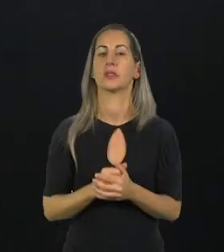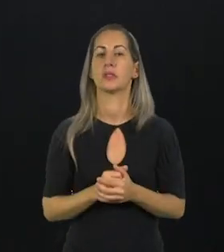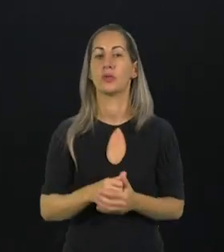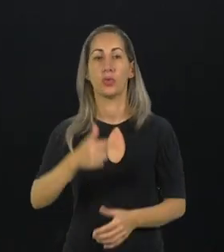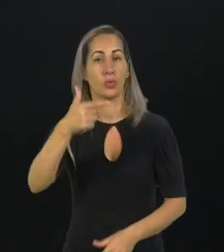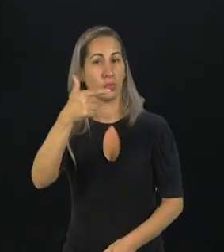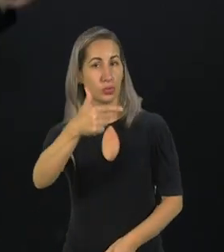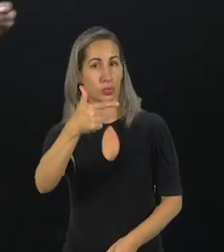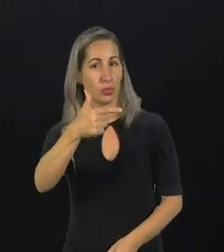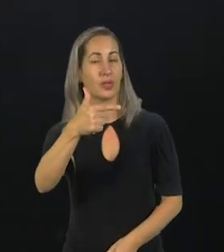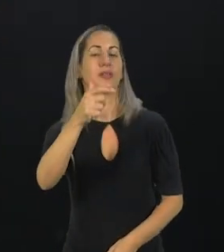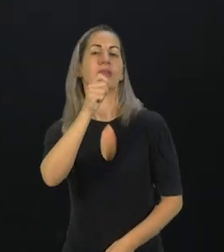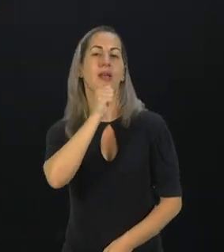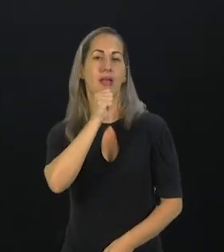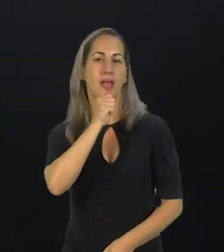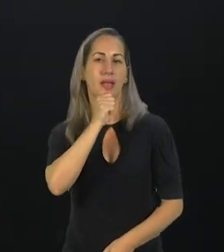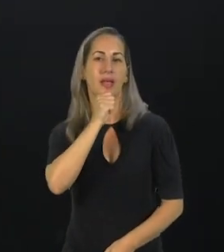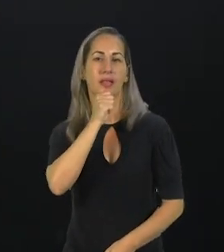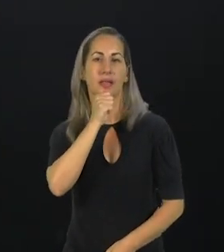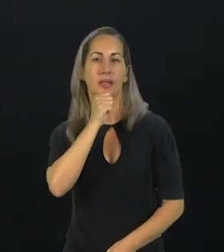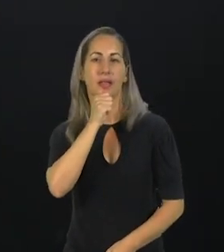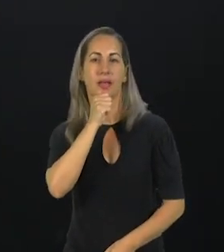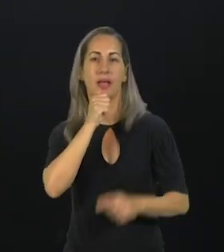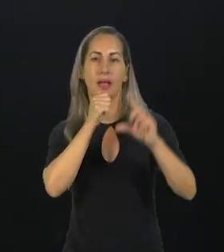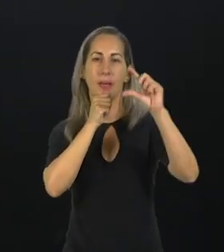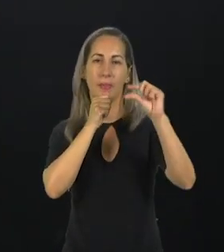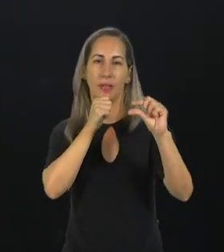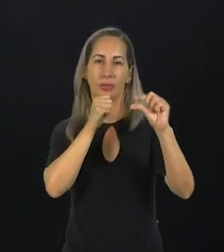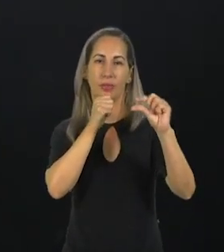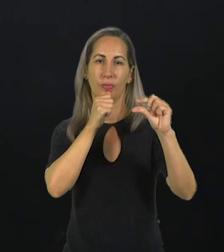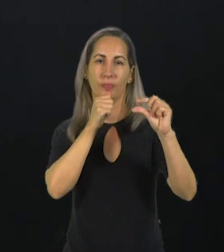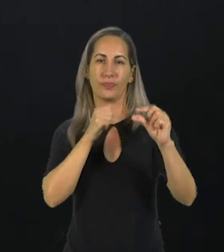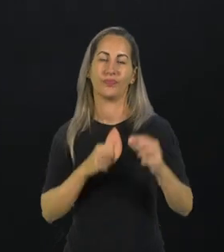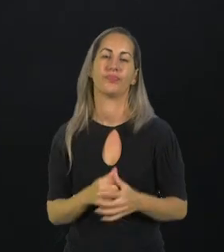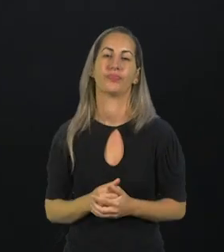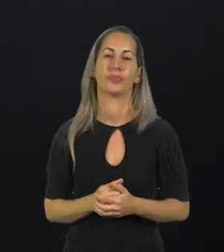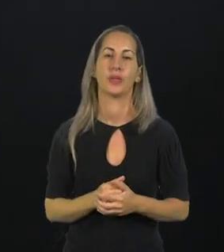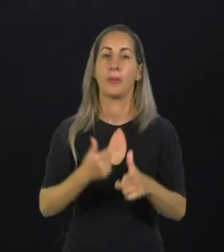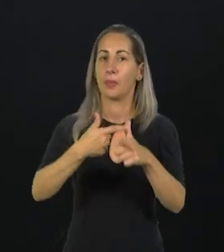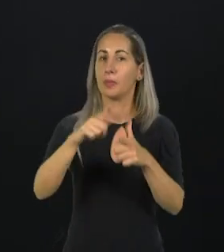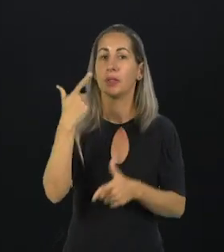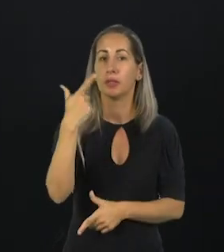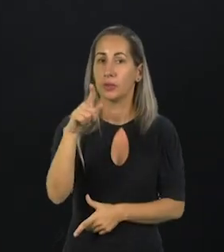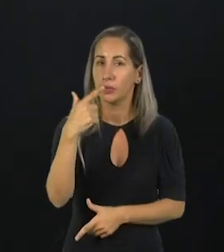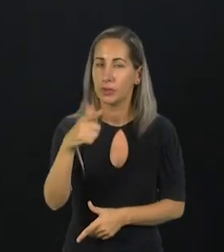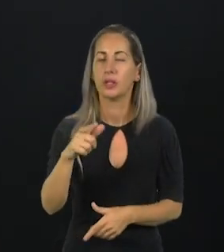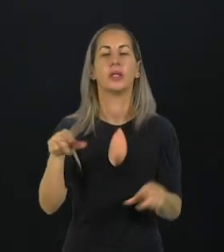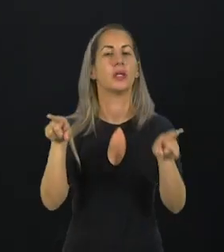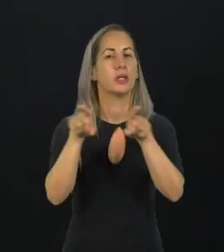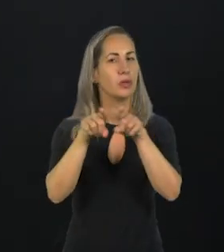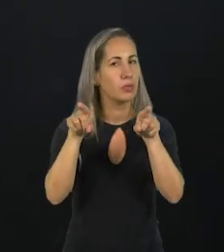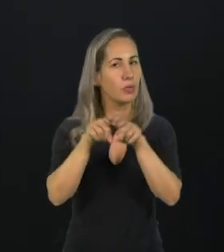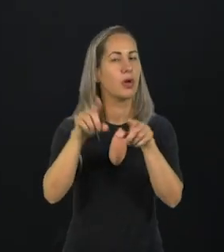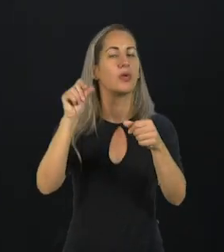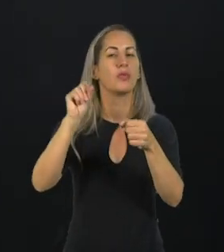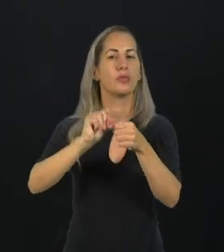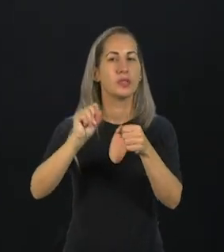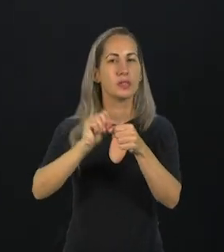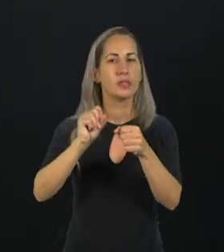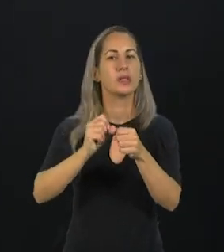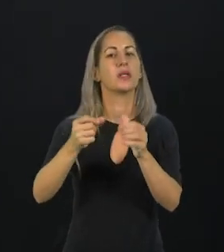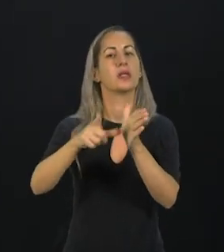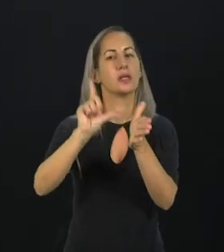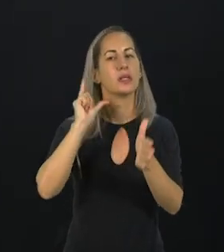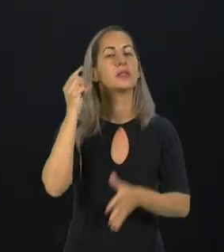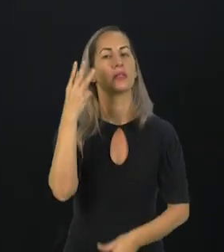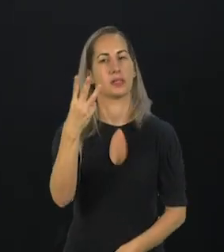esse 2 ainda é menor do que 4. Não tem problema. Eu vou fazer o mesmo esquema que nós realizamos ali